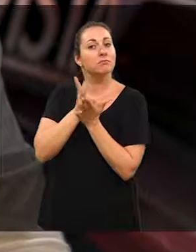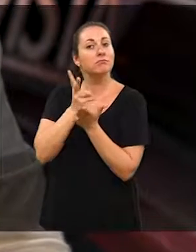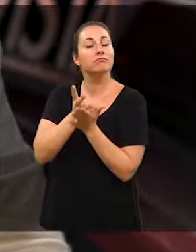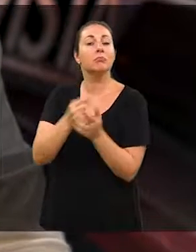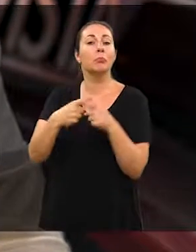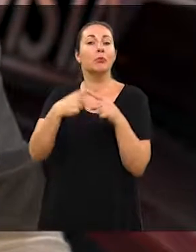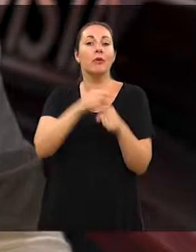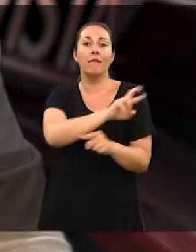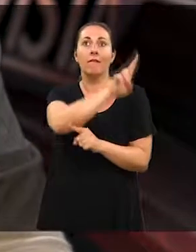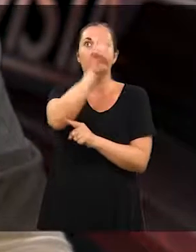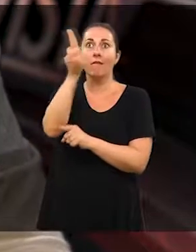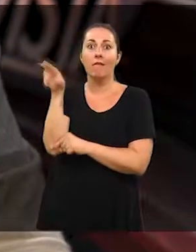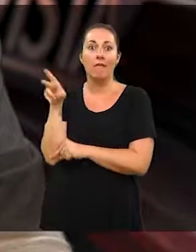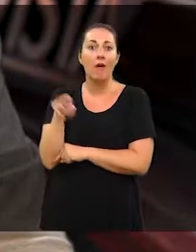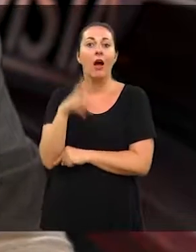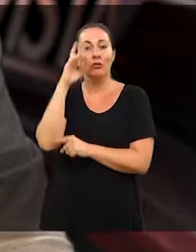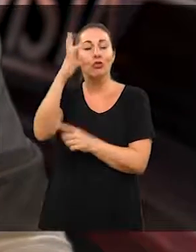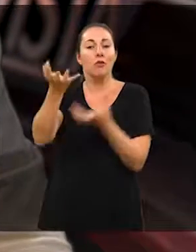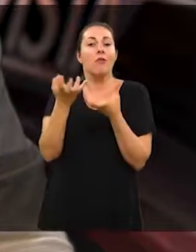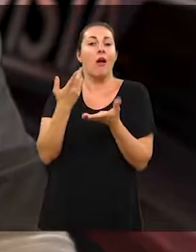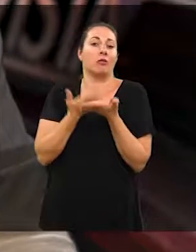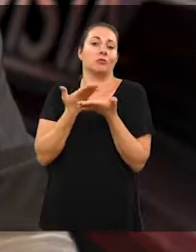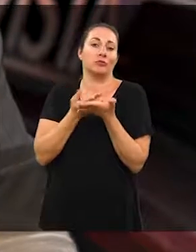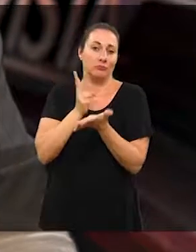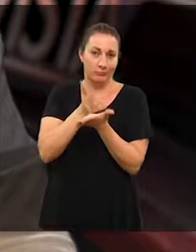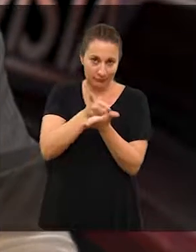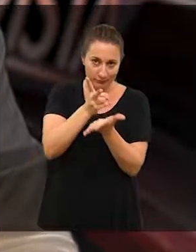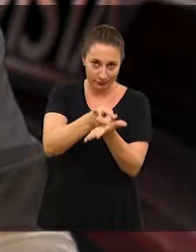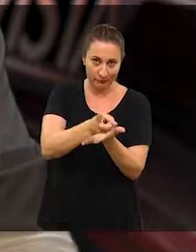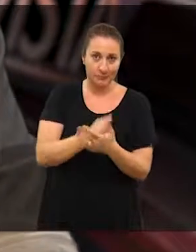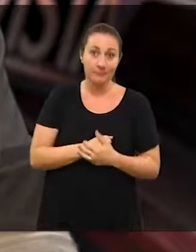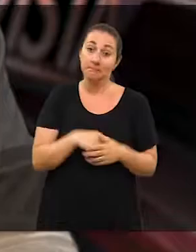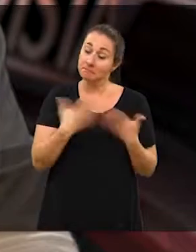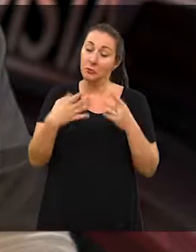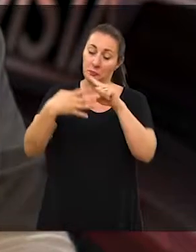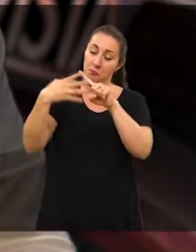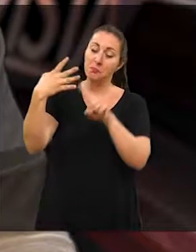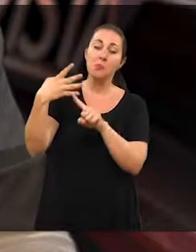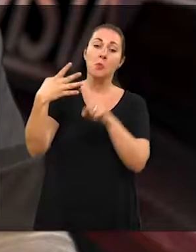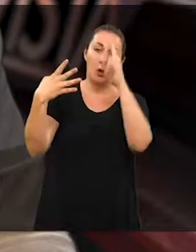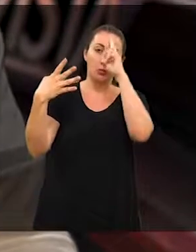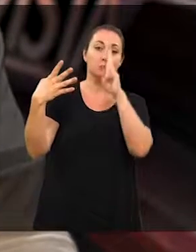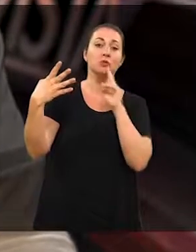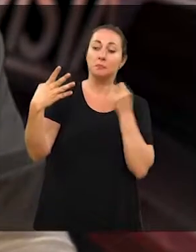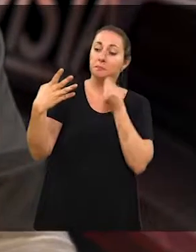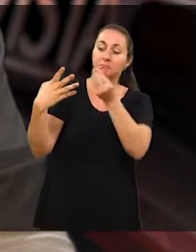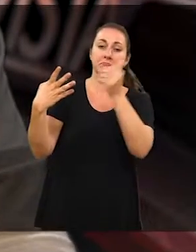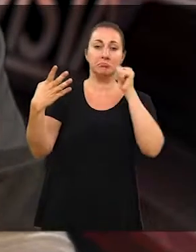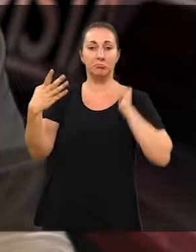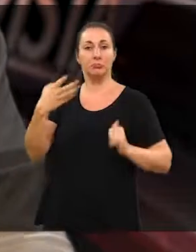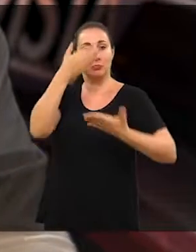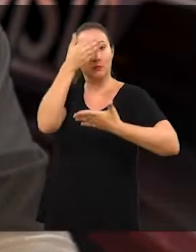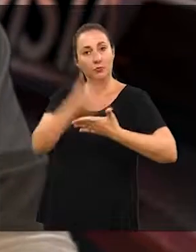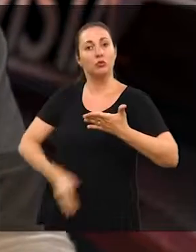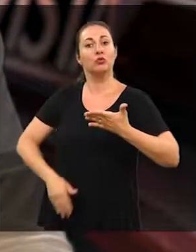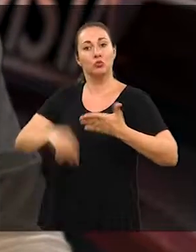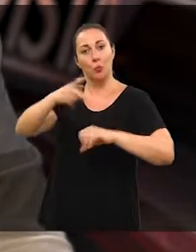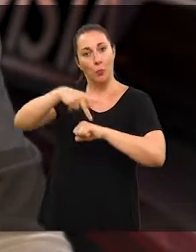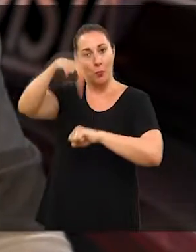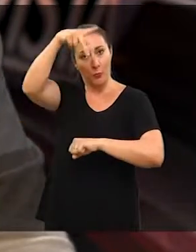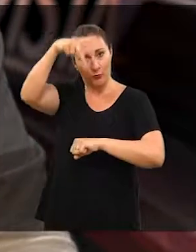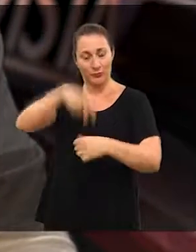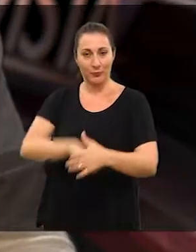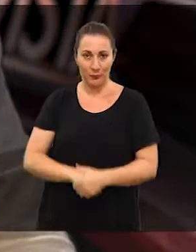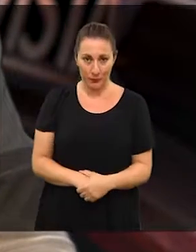hoje muitos buscam pós-graduação, a universidade está disponibilizando para os quatro primeiros lugares essa bolsa de até 50% para que